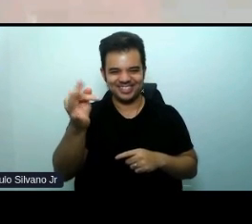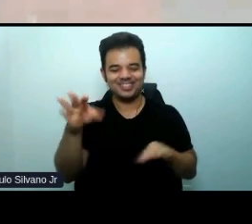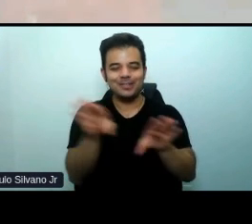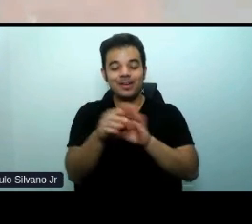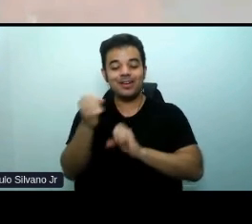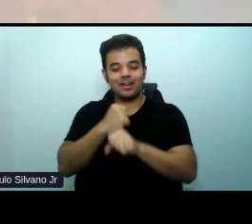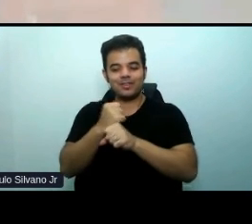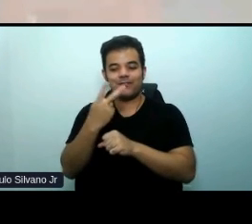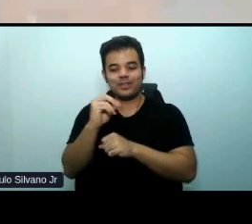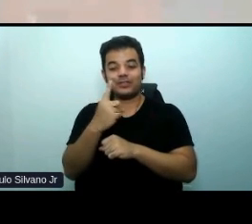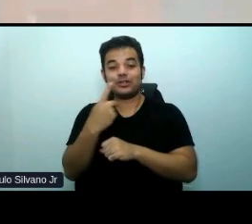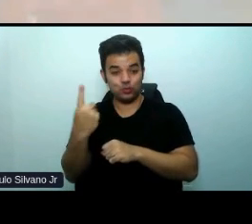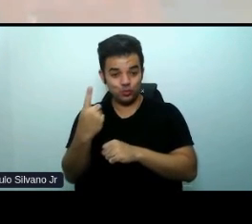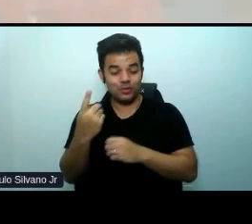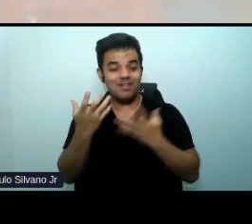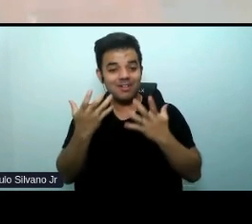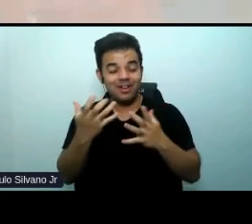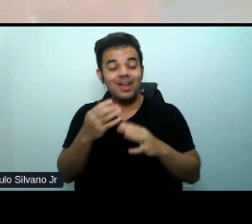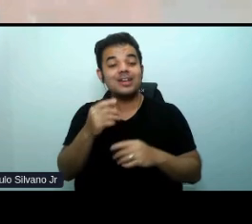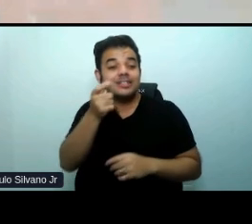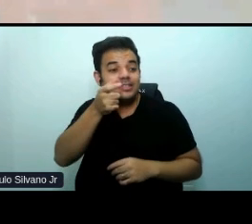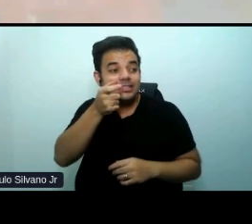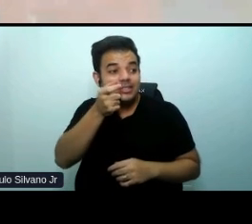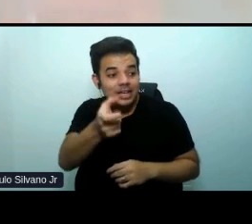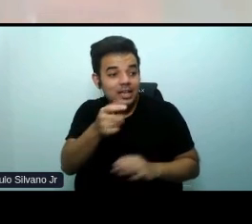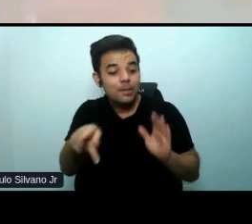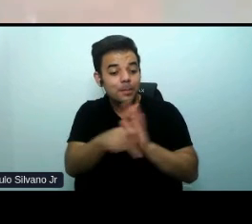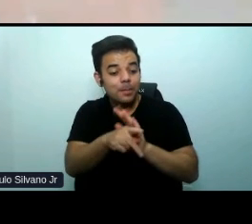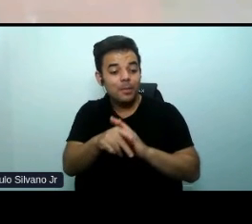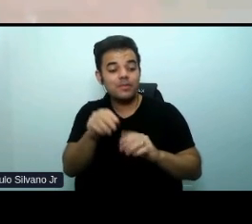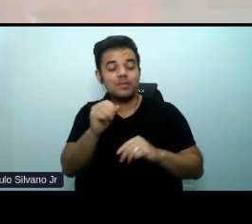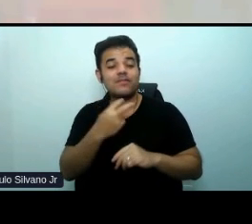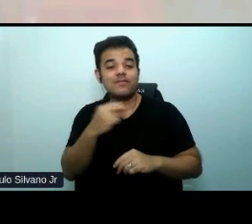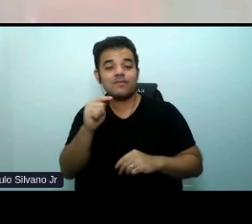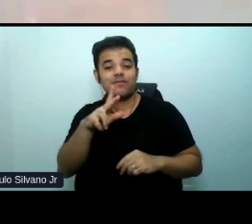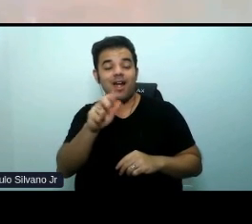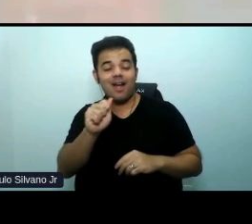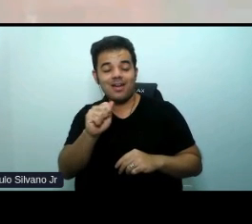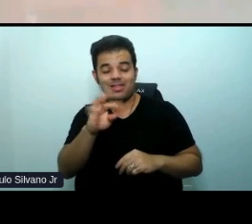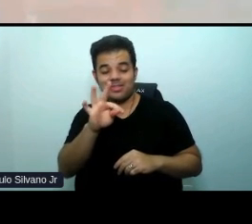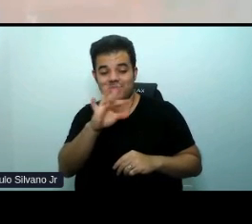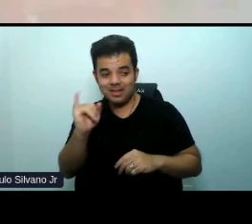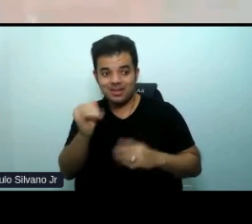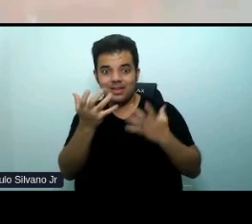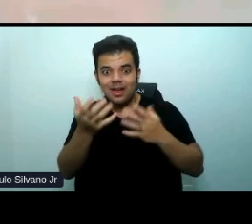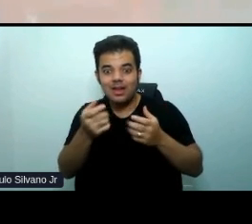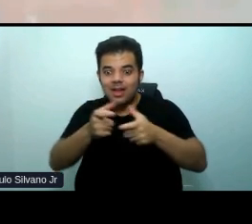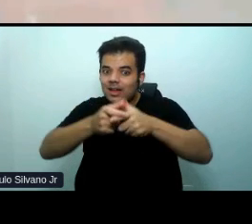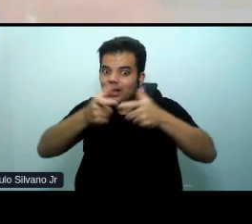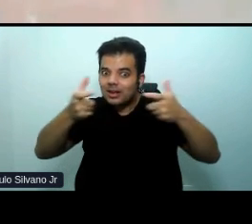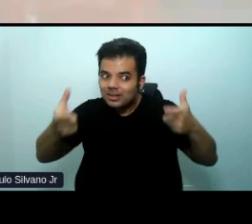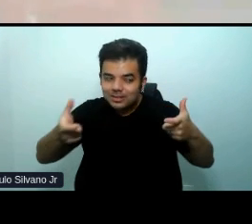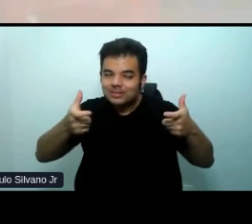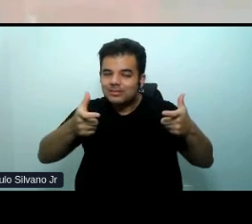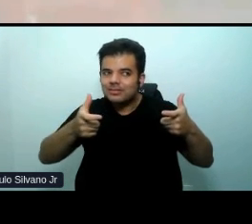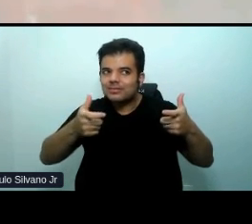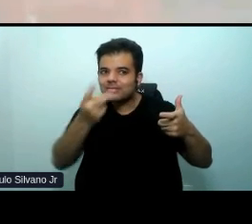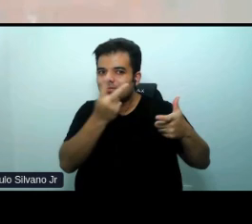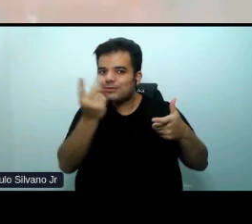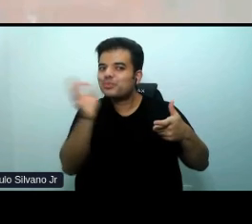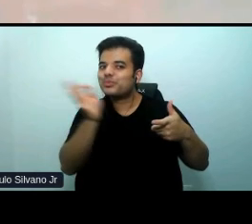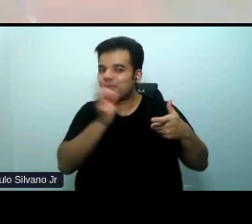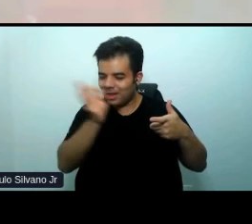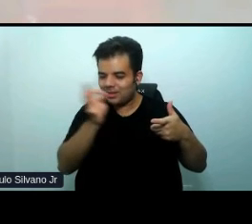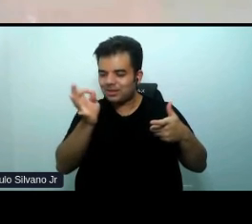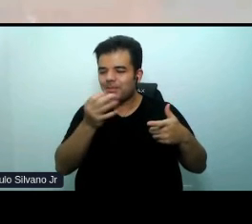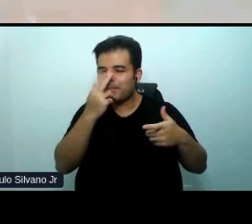o interesse de mulheres em vagas de TI cresceu 22%. Então, as mulheres elas estão começando